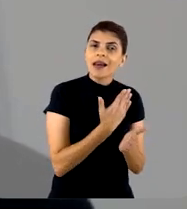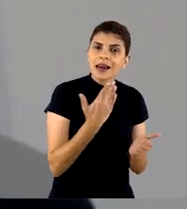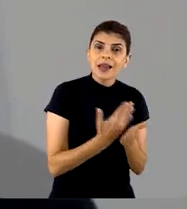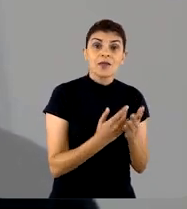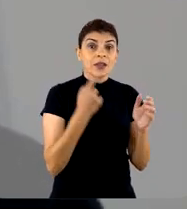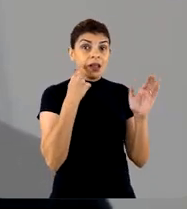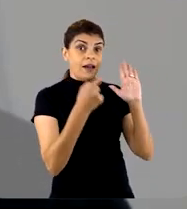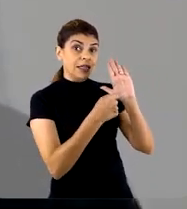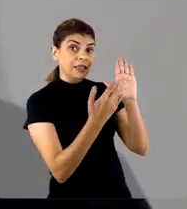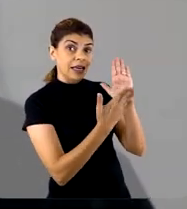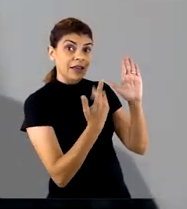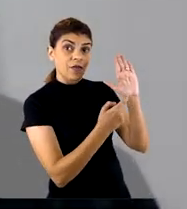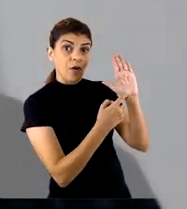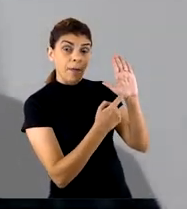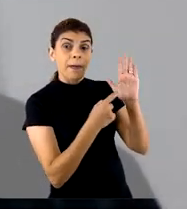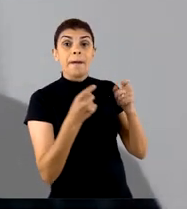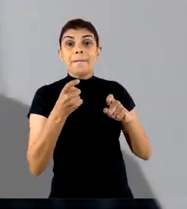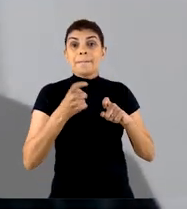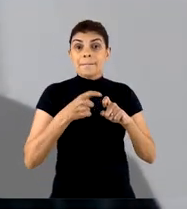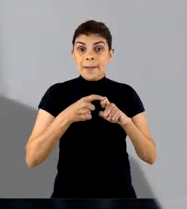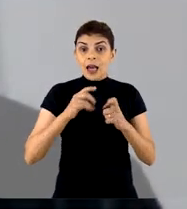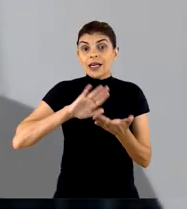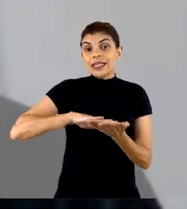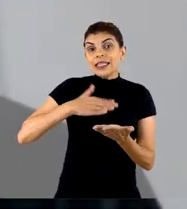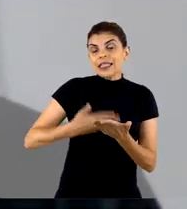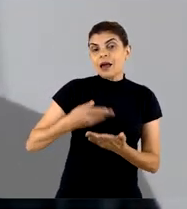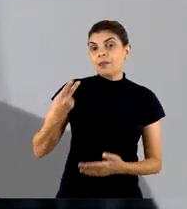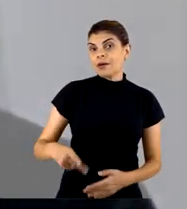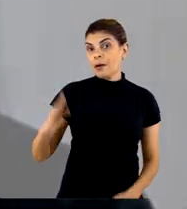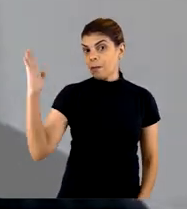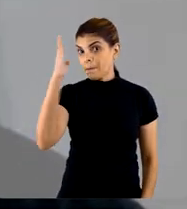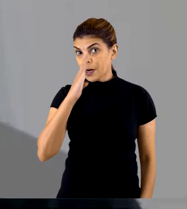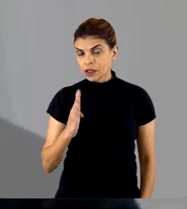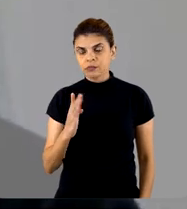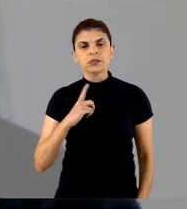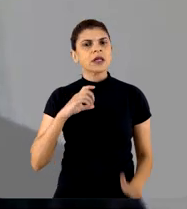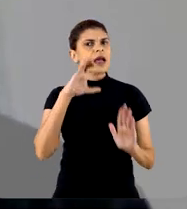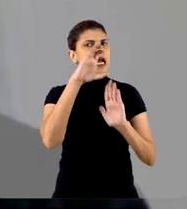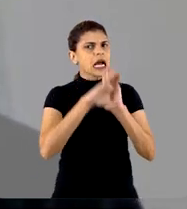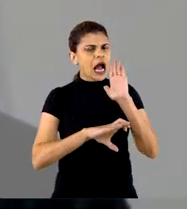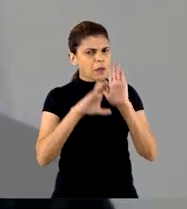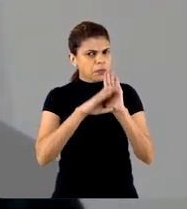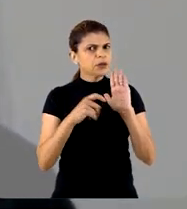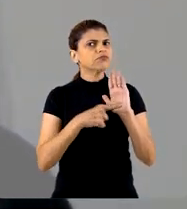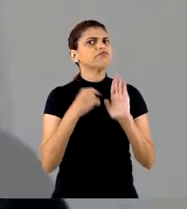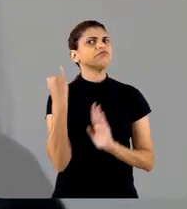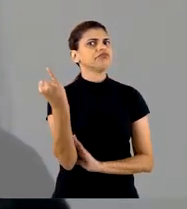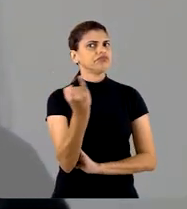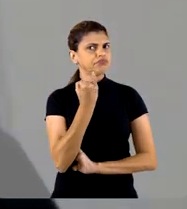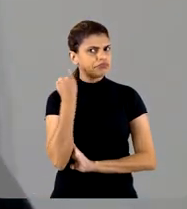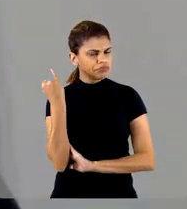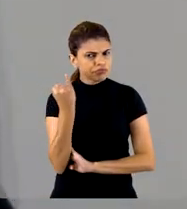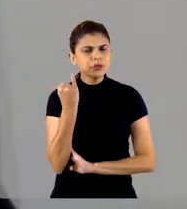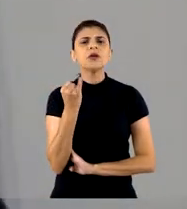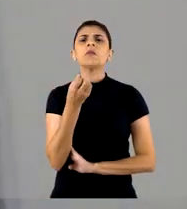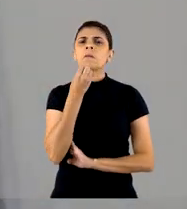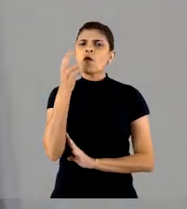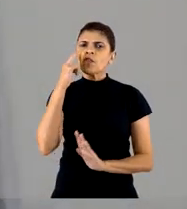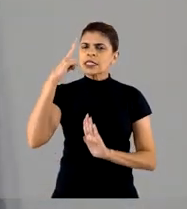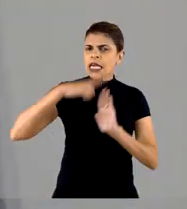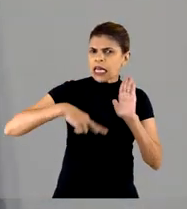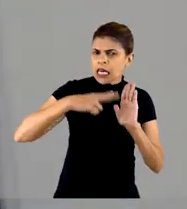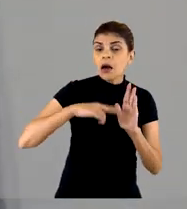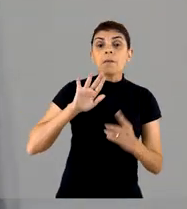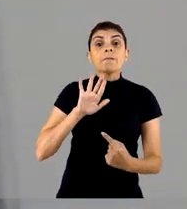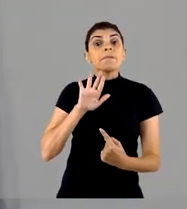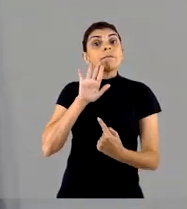bom sobre Mário Magalhães está nesse livro aqui, ó, Éticos e Intérpretes do Brasil. Tem um capítulo dedicado a Mário Magalhães, que é excelente, tá? Vale muito a pena ler,